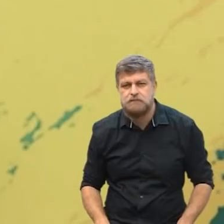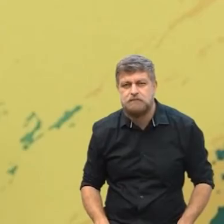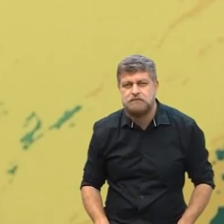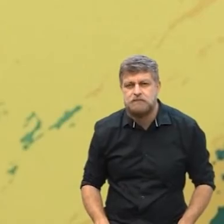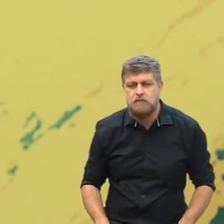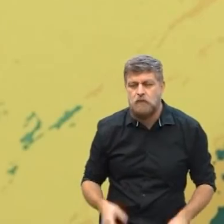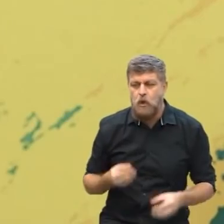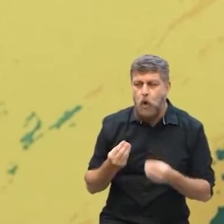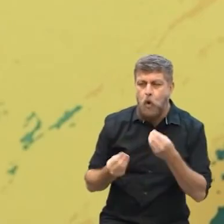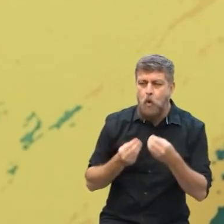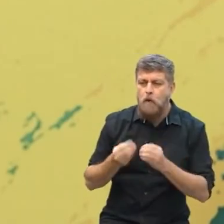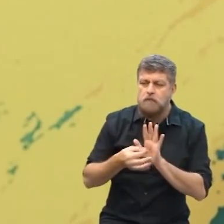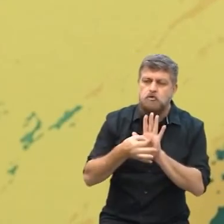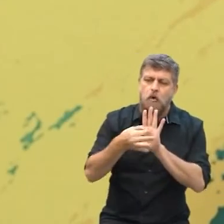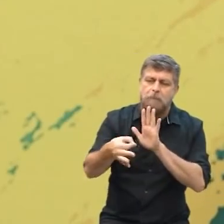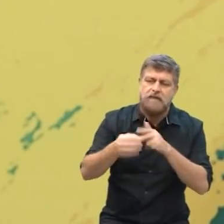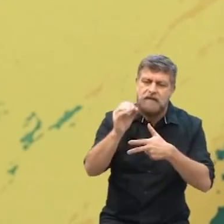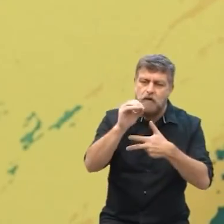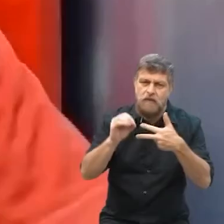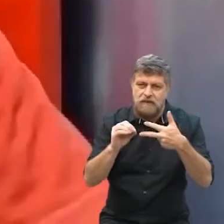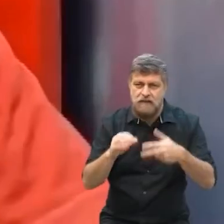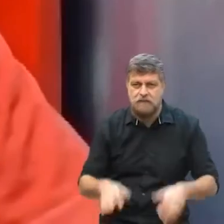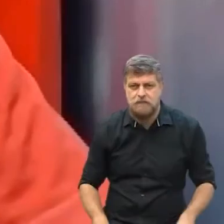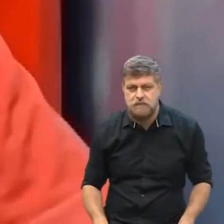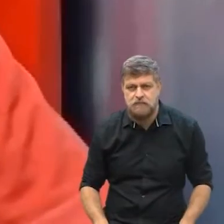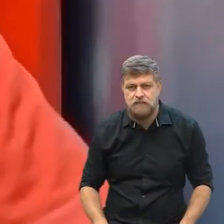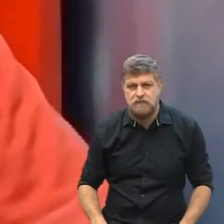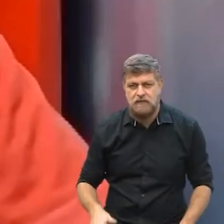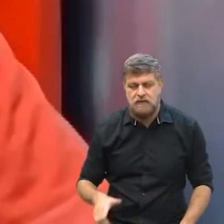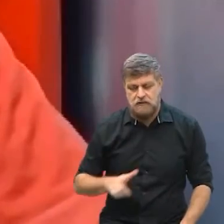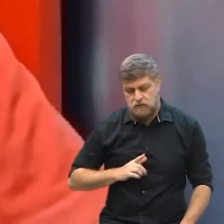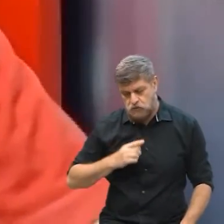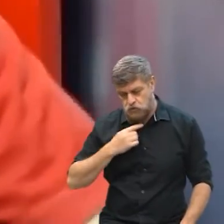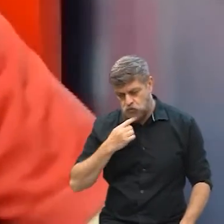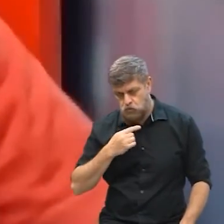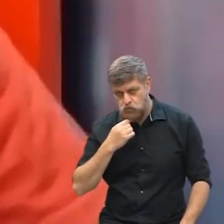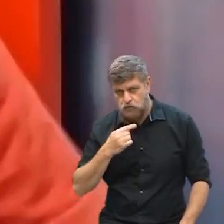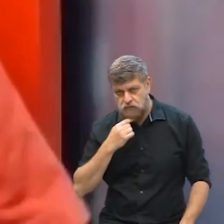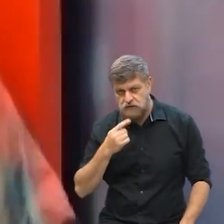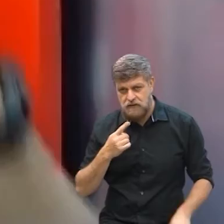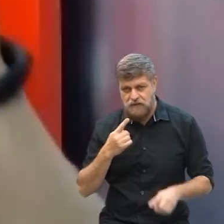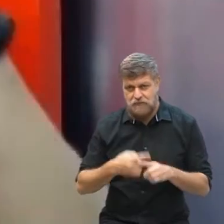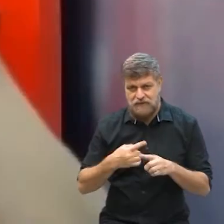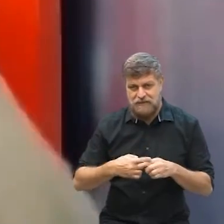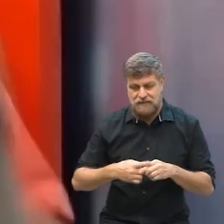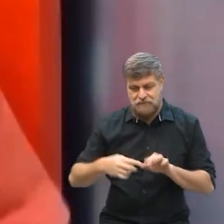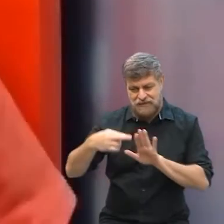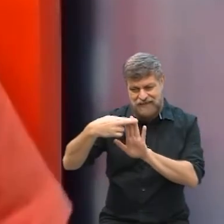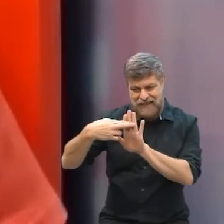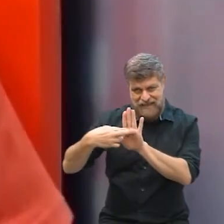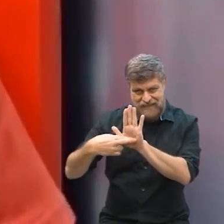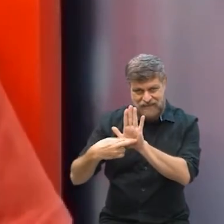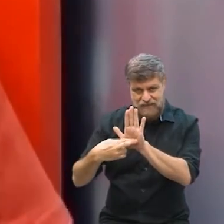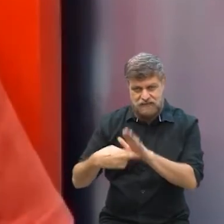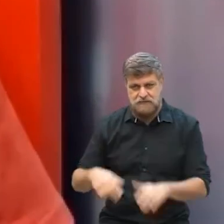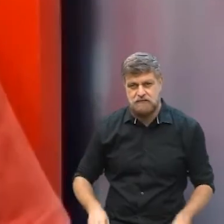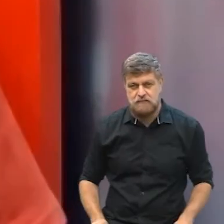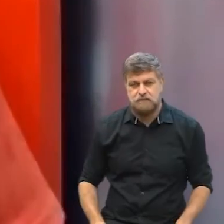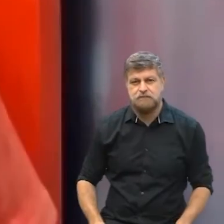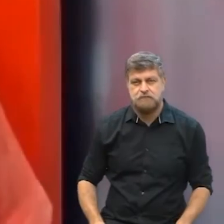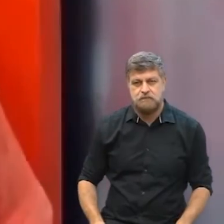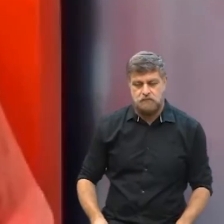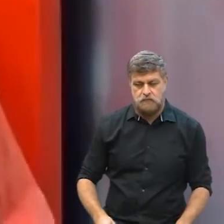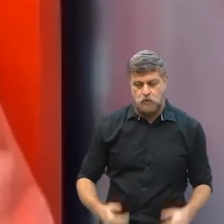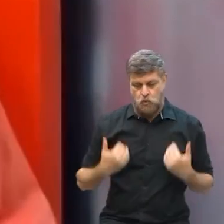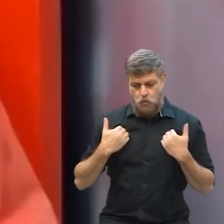O que você acha sobre isso, professor? Sem dúvidas. Até por uma diretriz, né? O próprio ministro